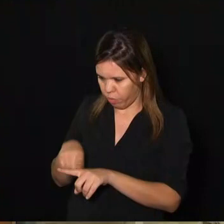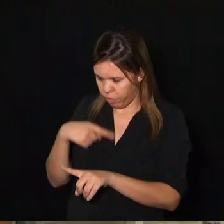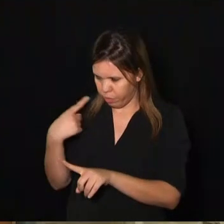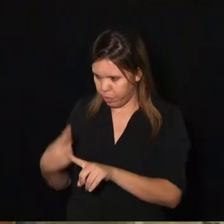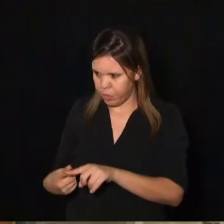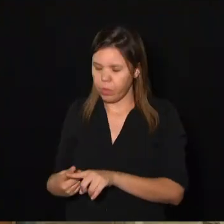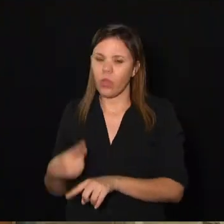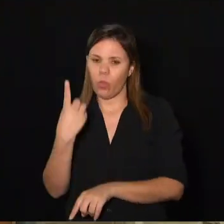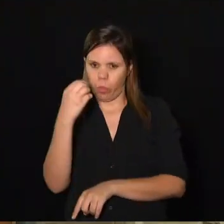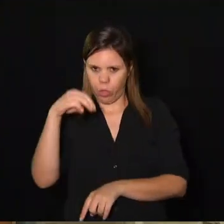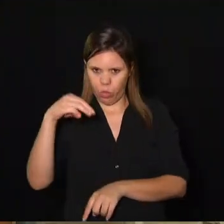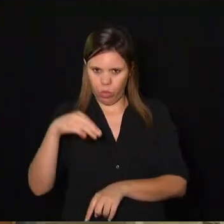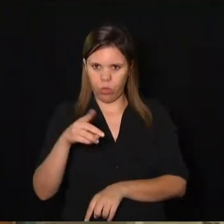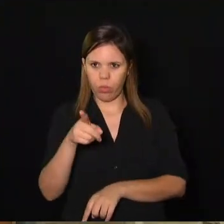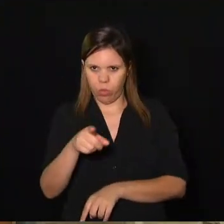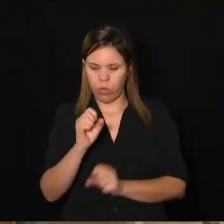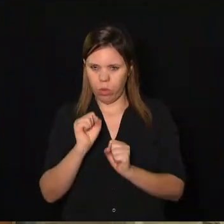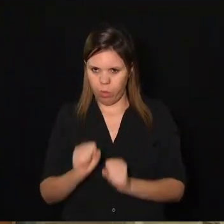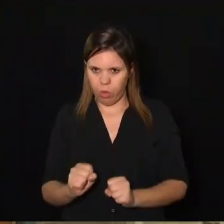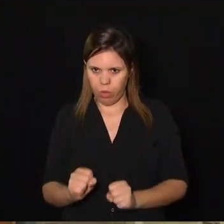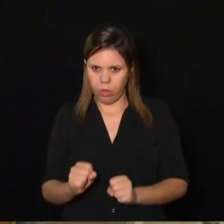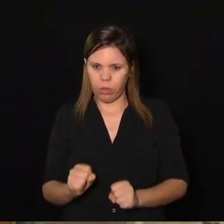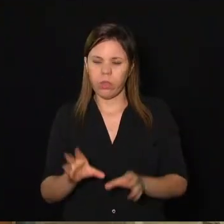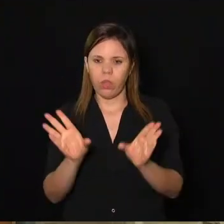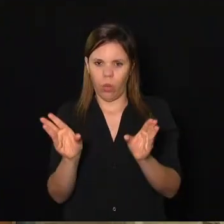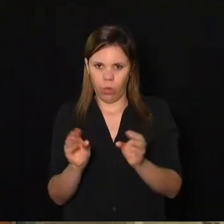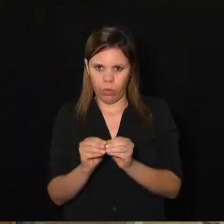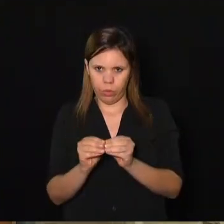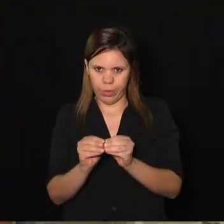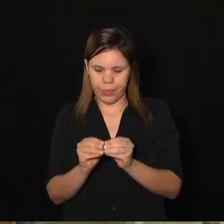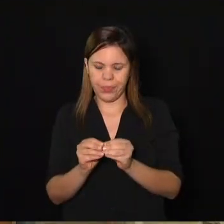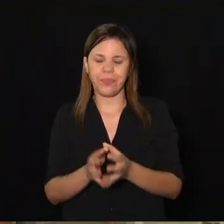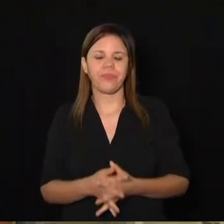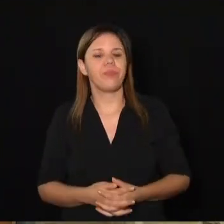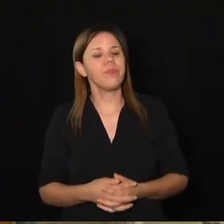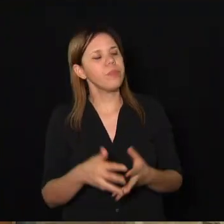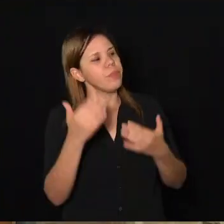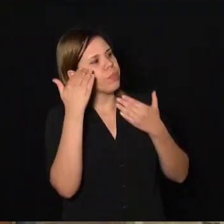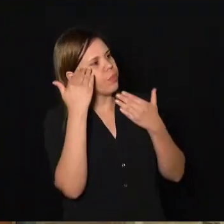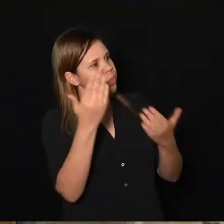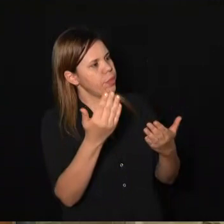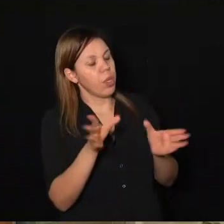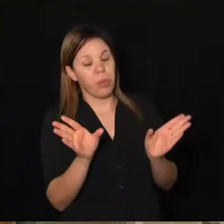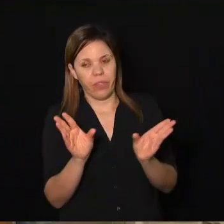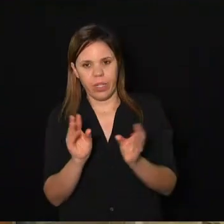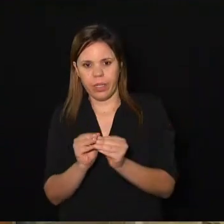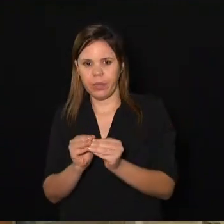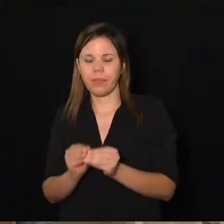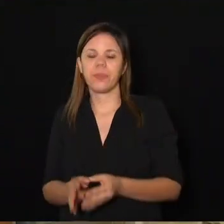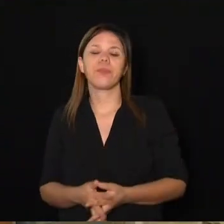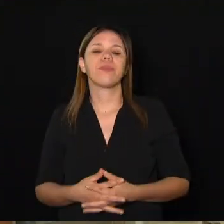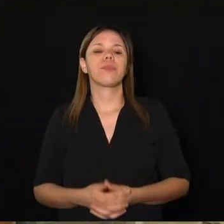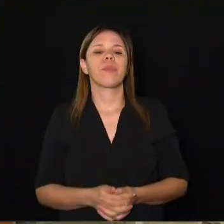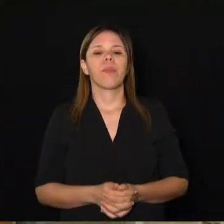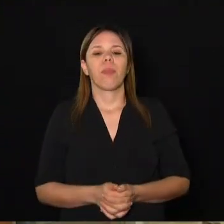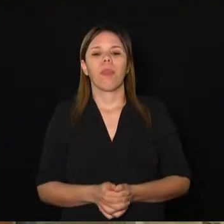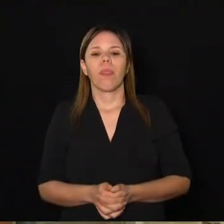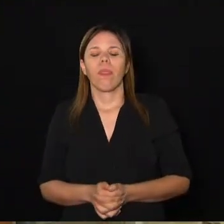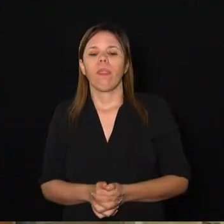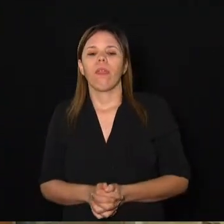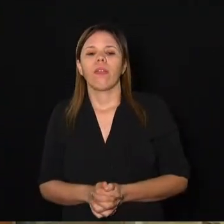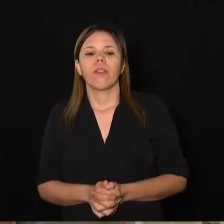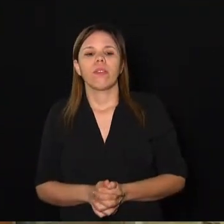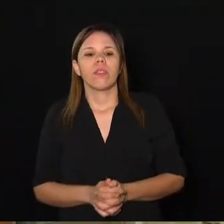meu sentido mais um minuto para que o senhor possa concluir o raciocínio obrigado presidente então só para finalizar a questão do